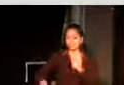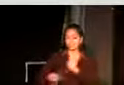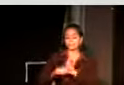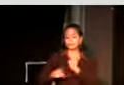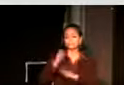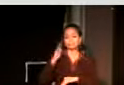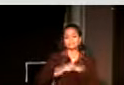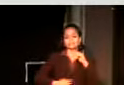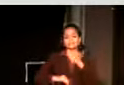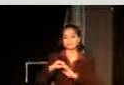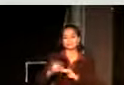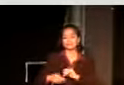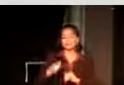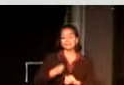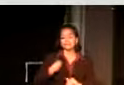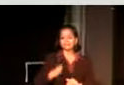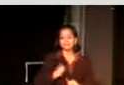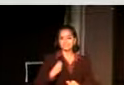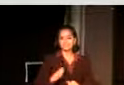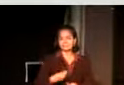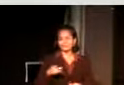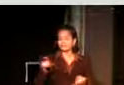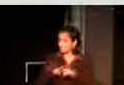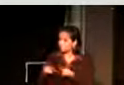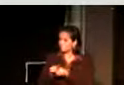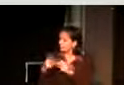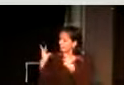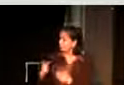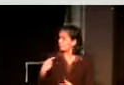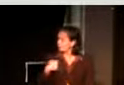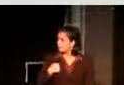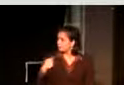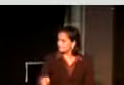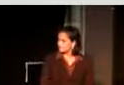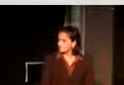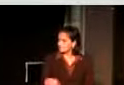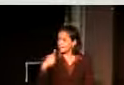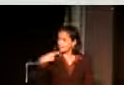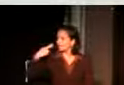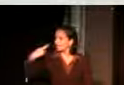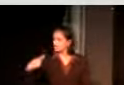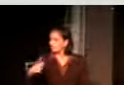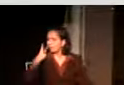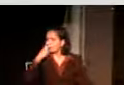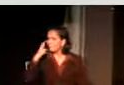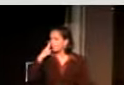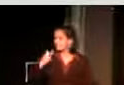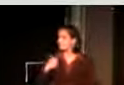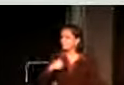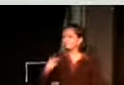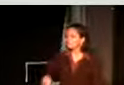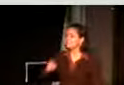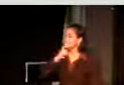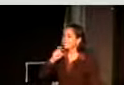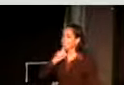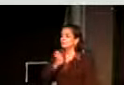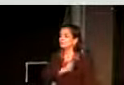e a dureza da religiosidade faz isso com a gente cria uma capa de gelo ao redor do